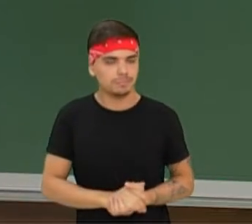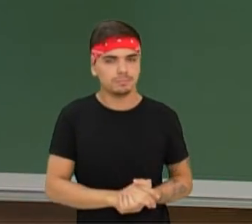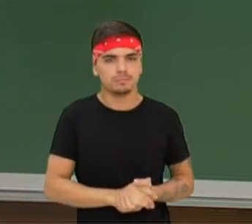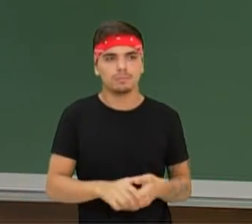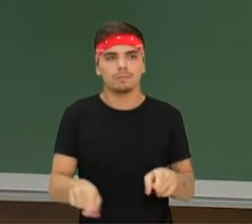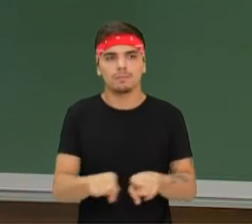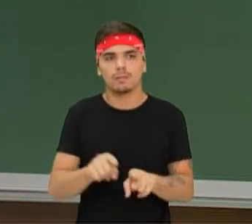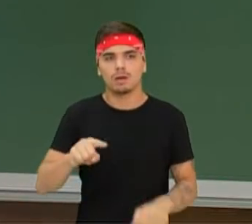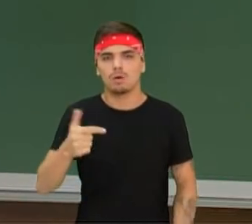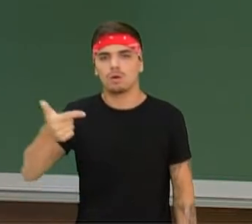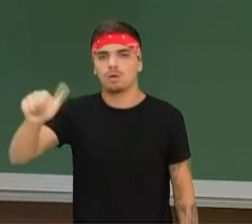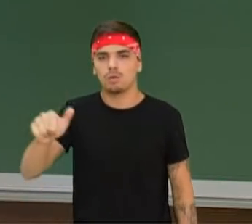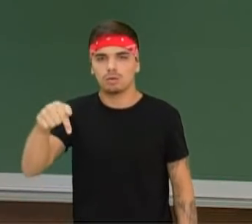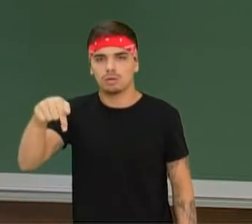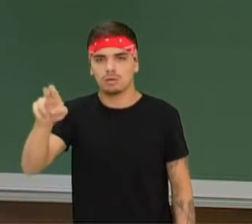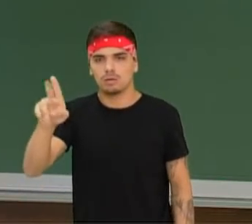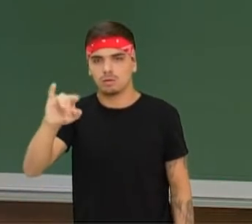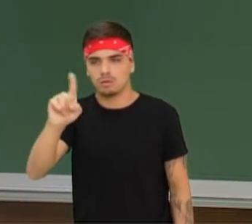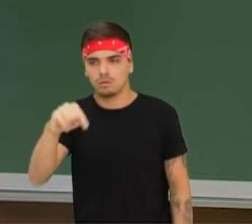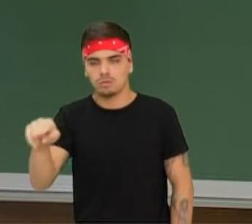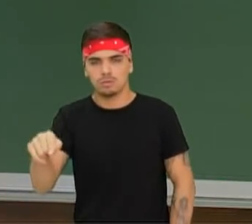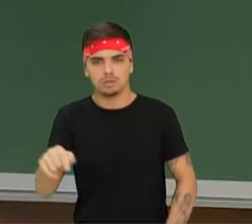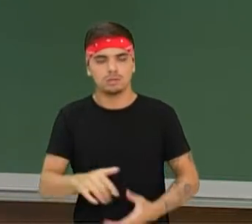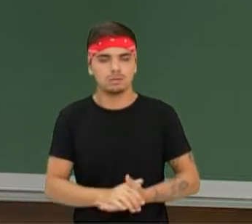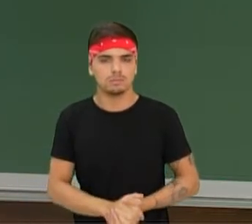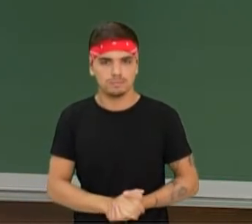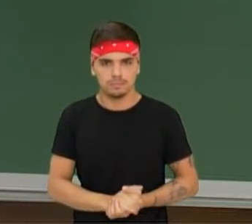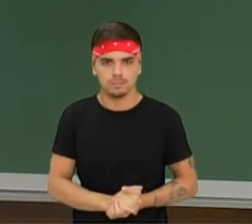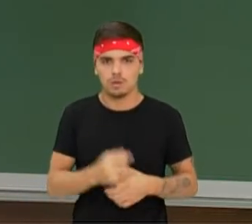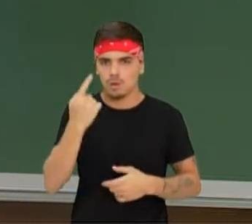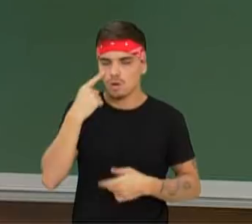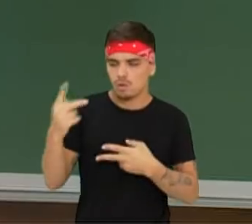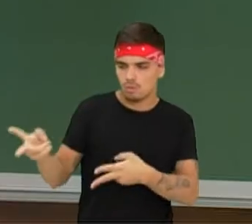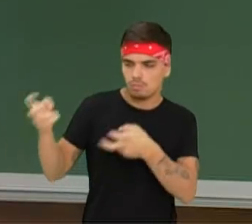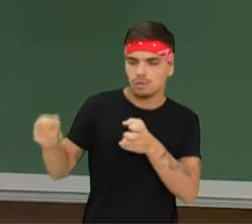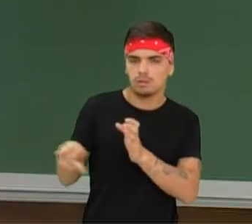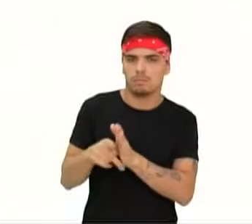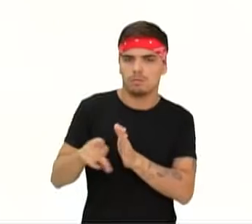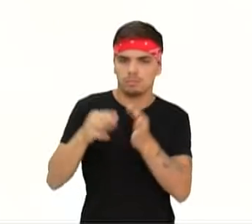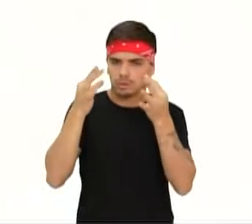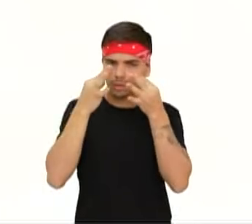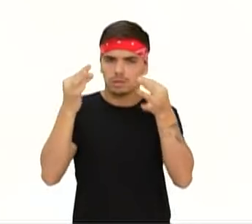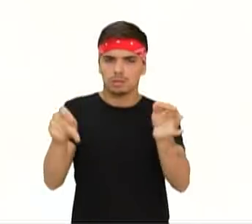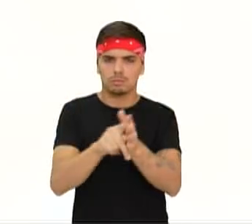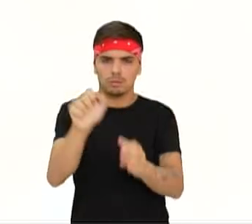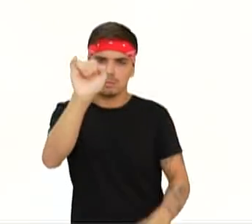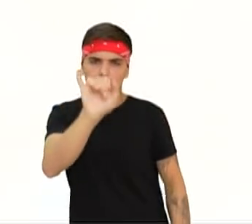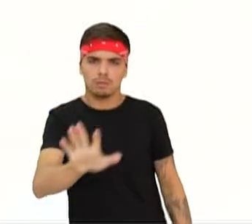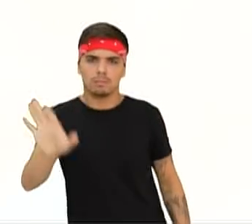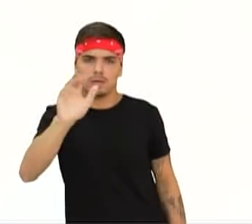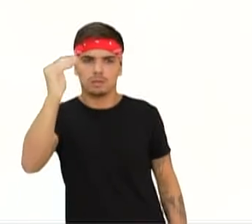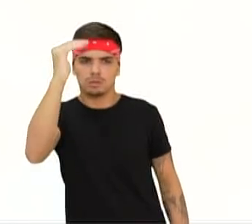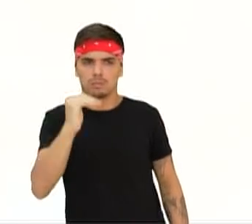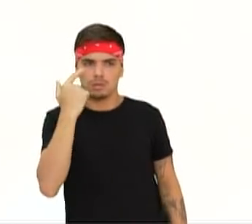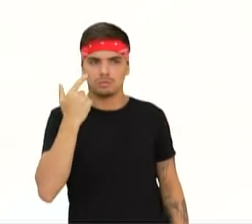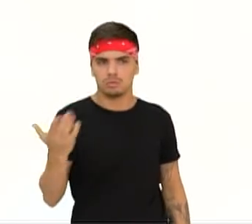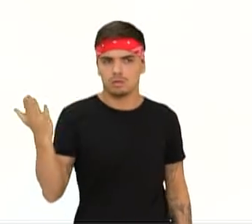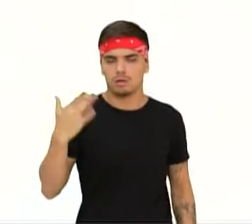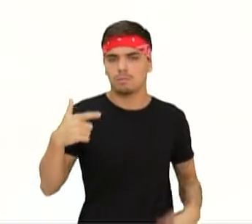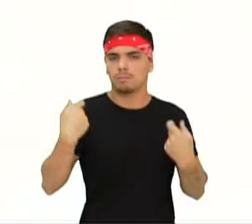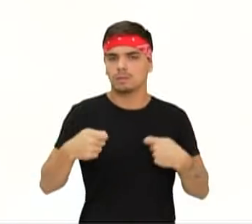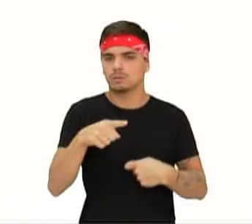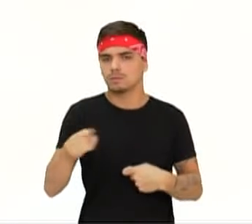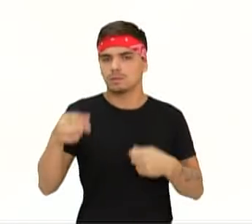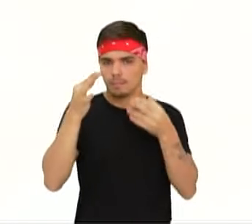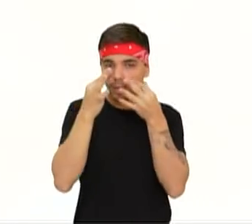E nós vamos para mais uma atividade. Vamos lá. Observe atentamente as imagens abaixo. Então, agora eu preciso que